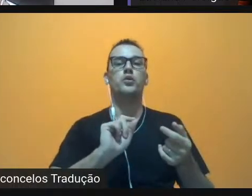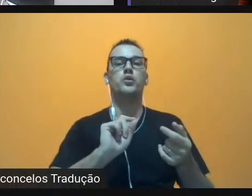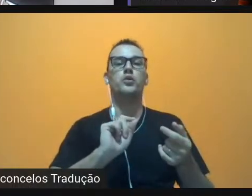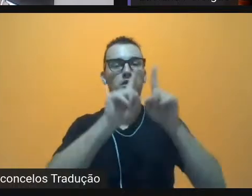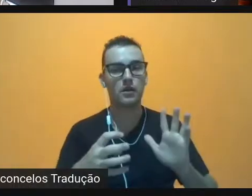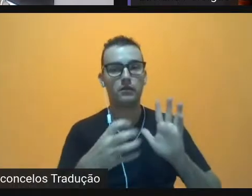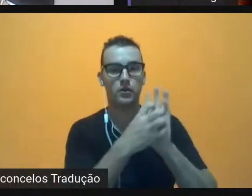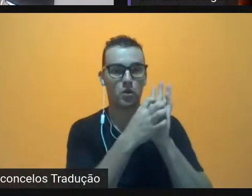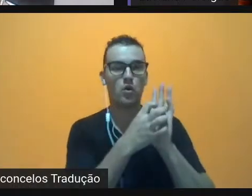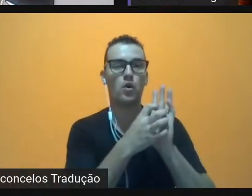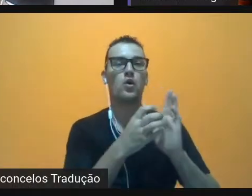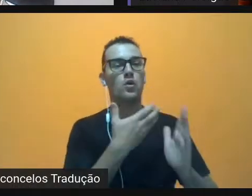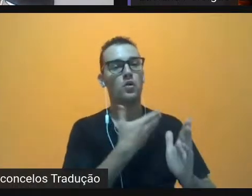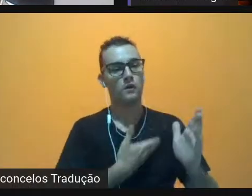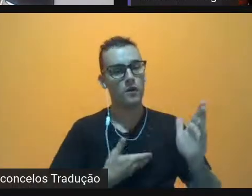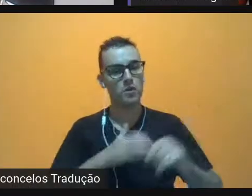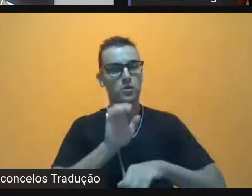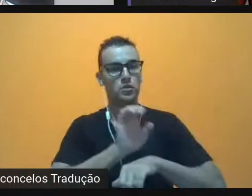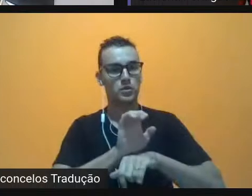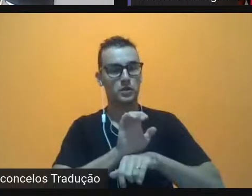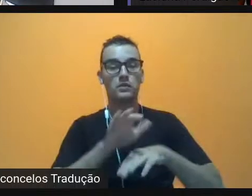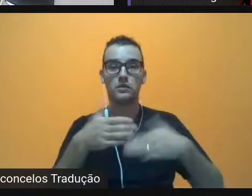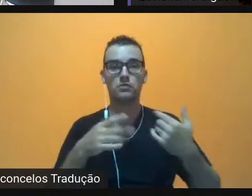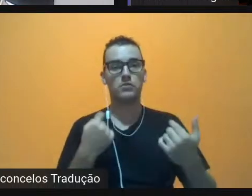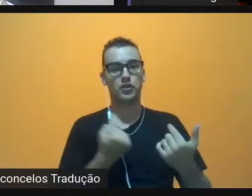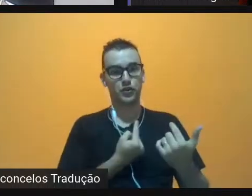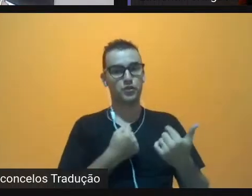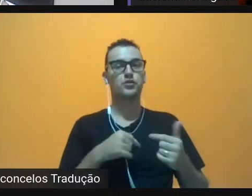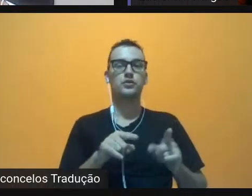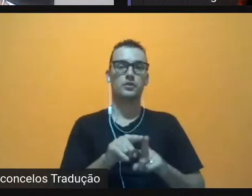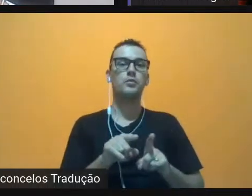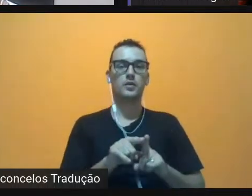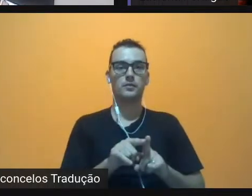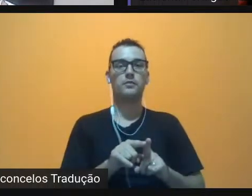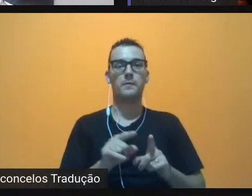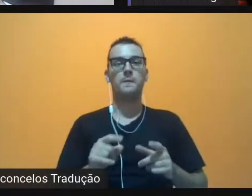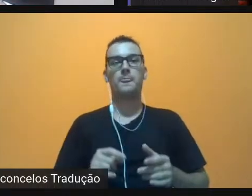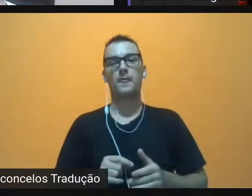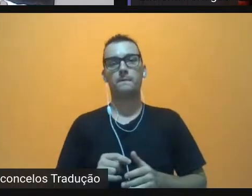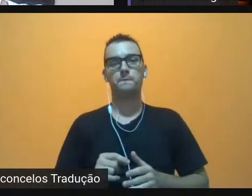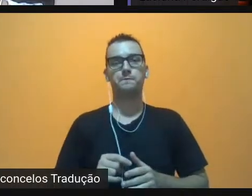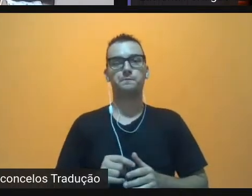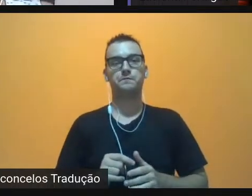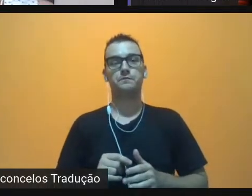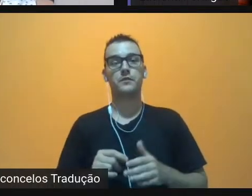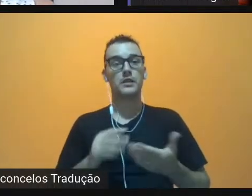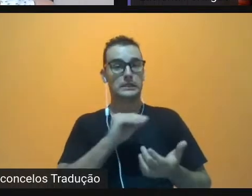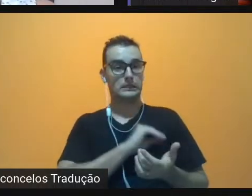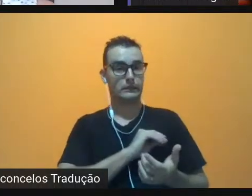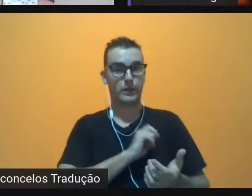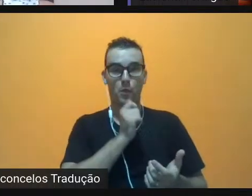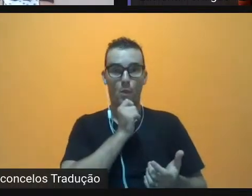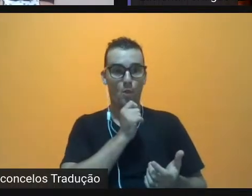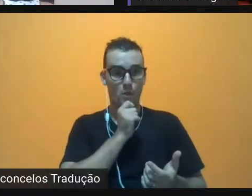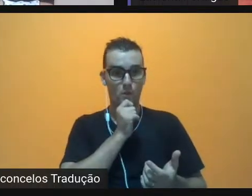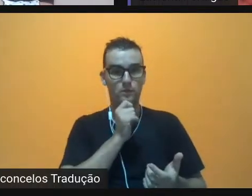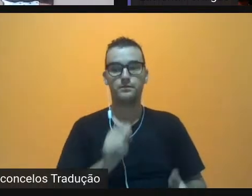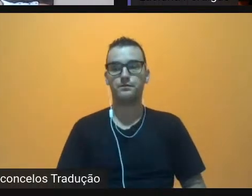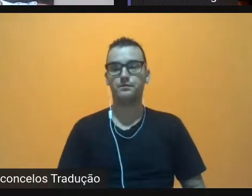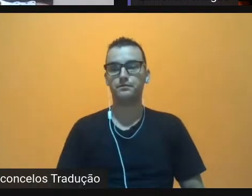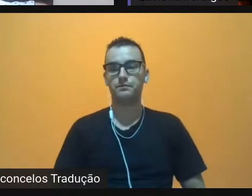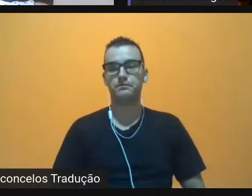estado. Nós mesmos estávamos, a gente estava sem receber salário na época, ficamos